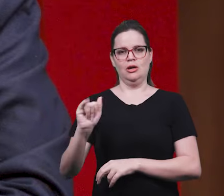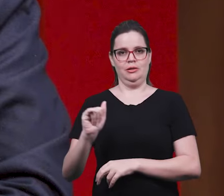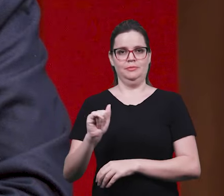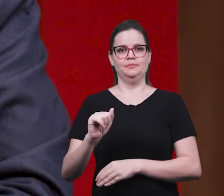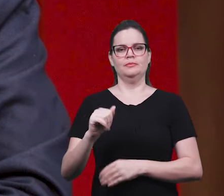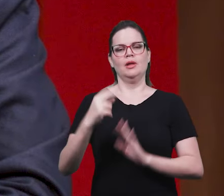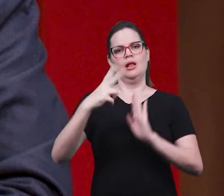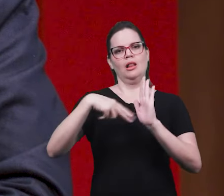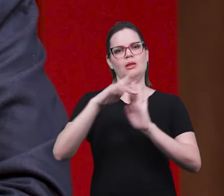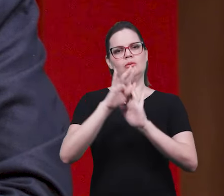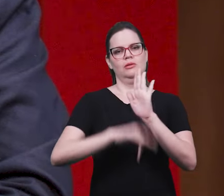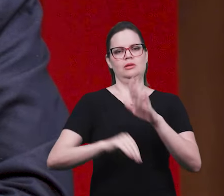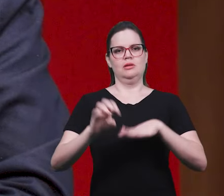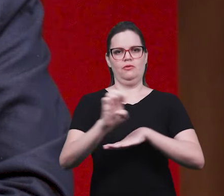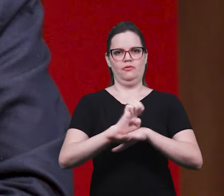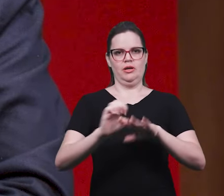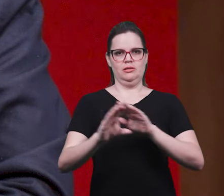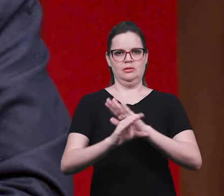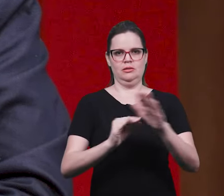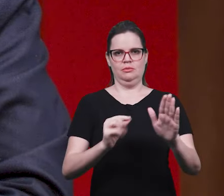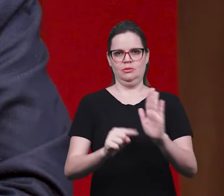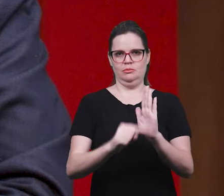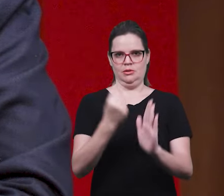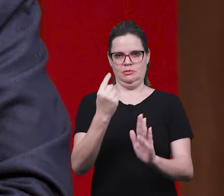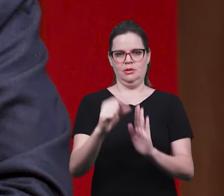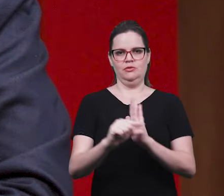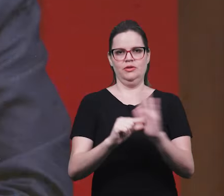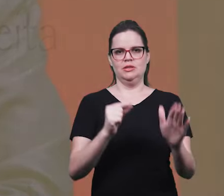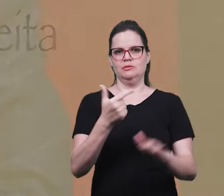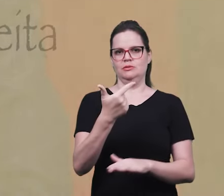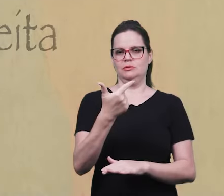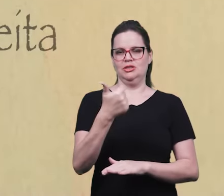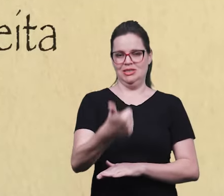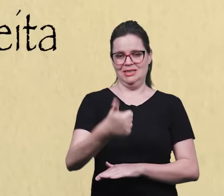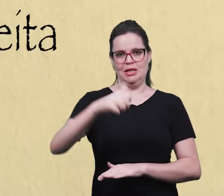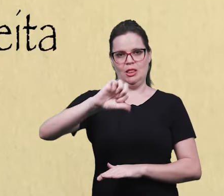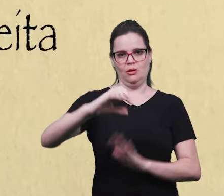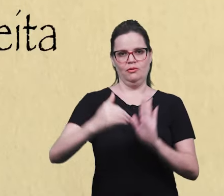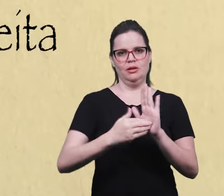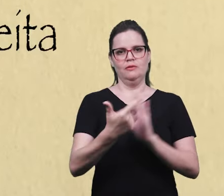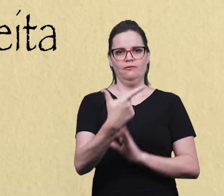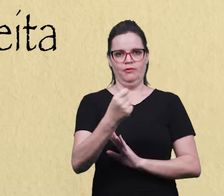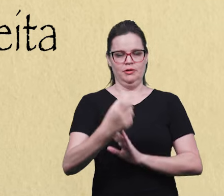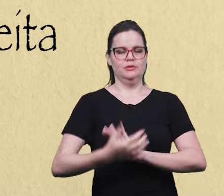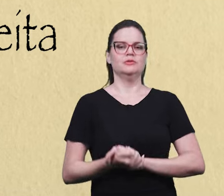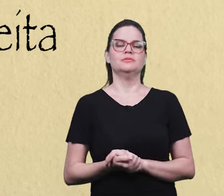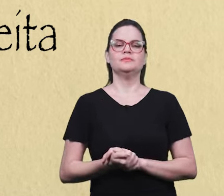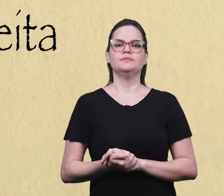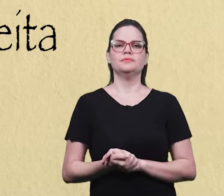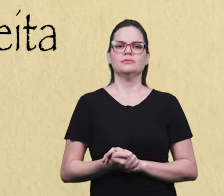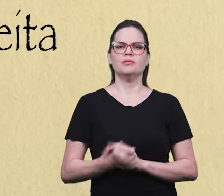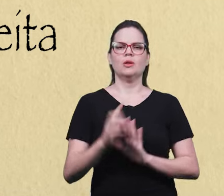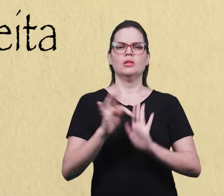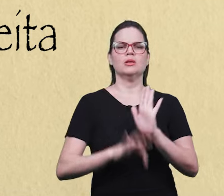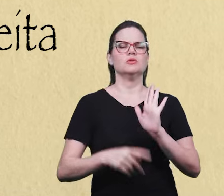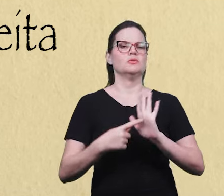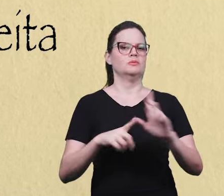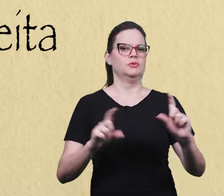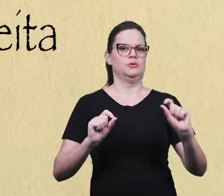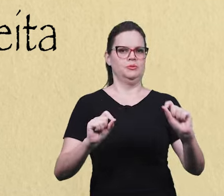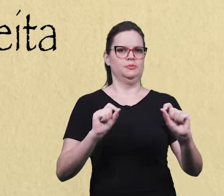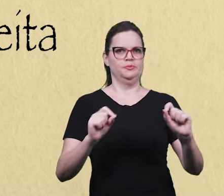Efésios capítulo 1, versos 19 e 20, que diz assim: e qual a